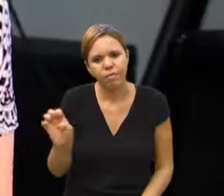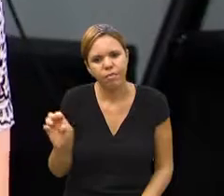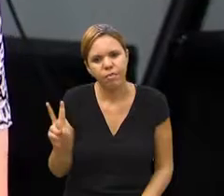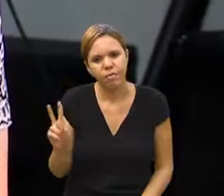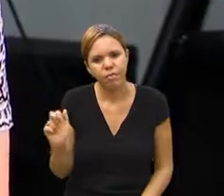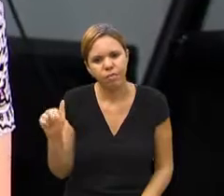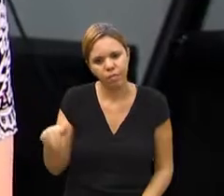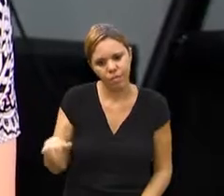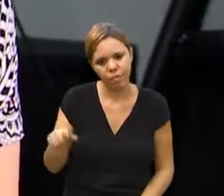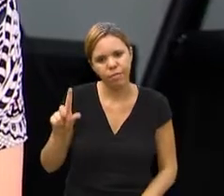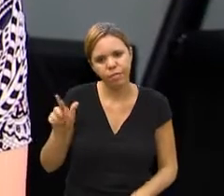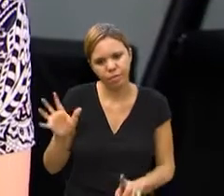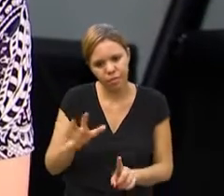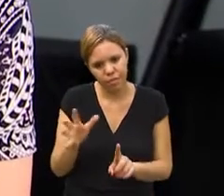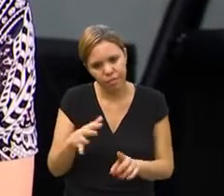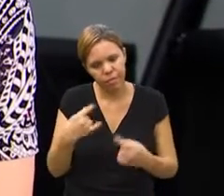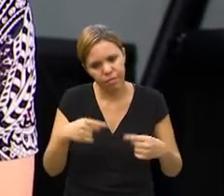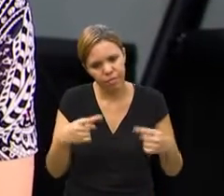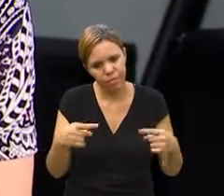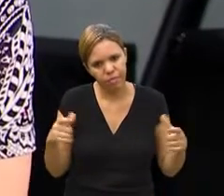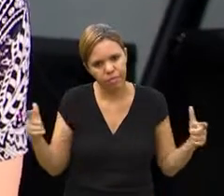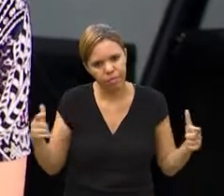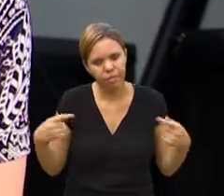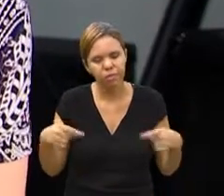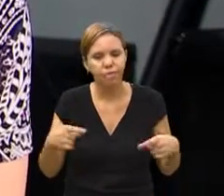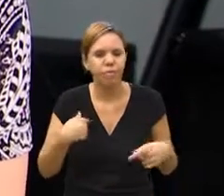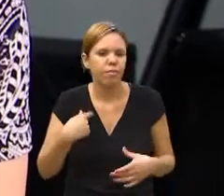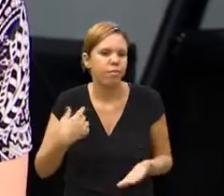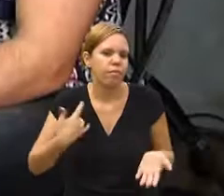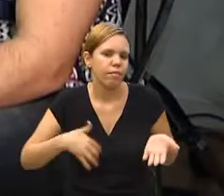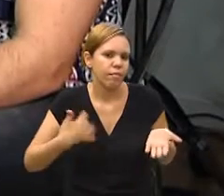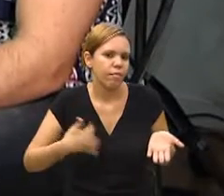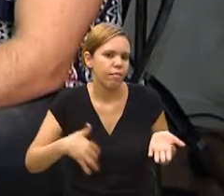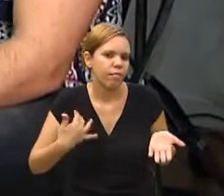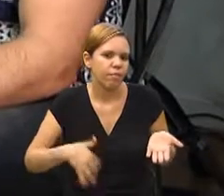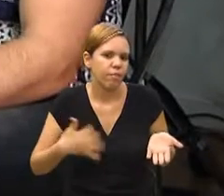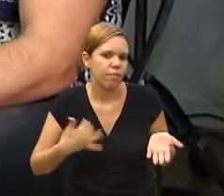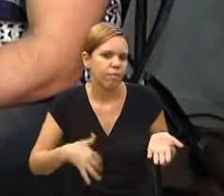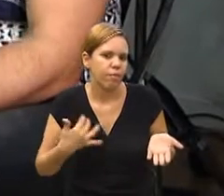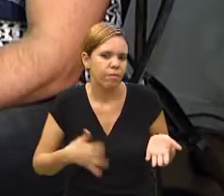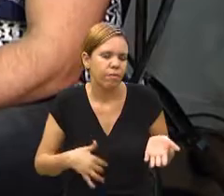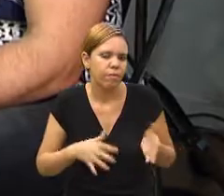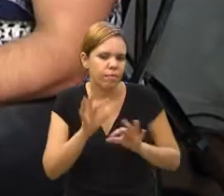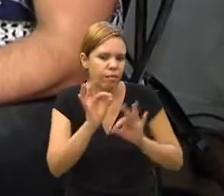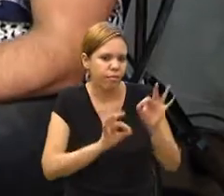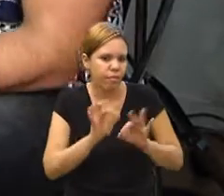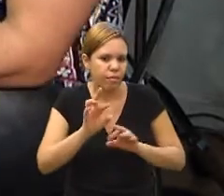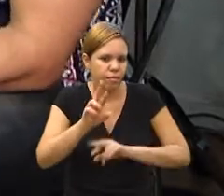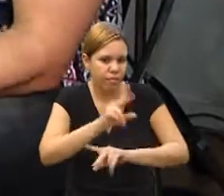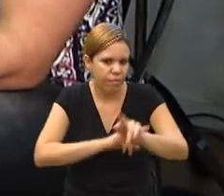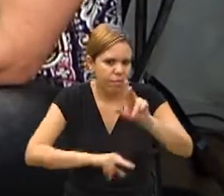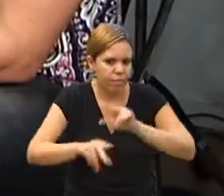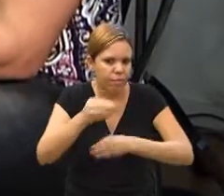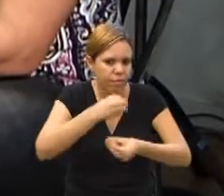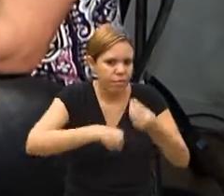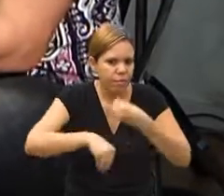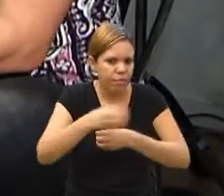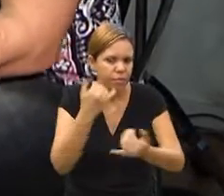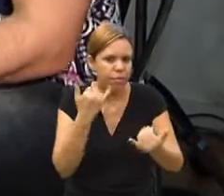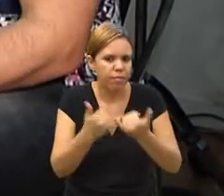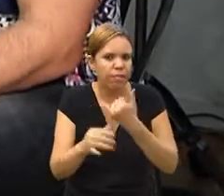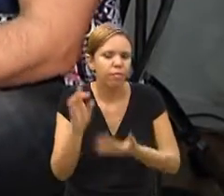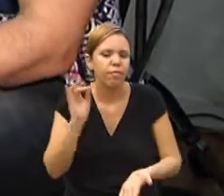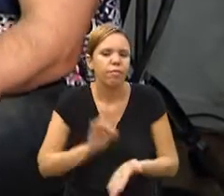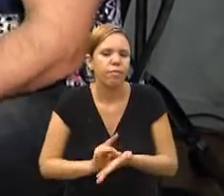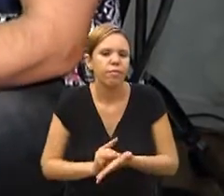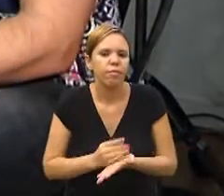influência grande pra mim musical. E eu toco essa música em arranjos diferentes, ela tá ficando cada vez mais parecida com a